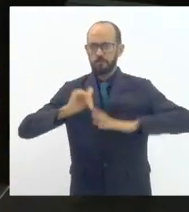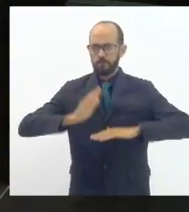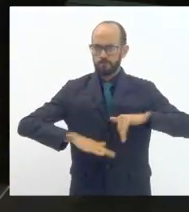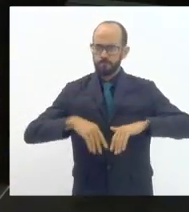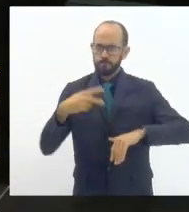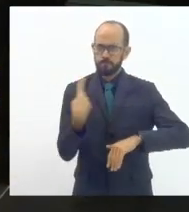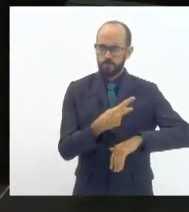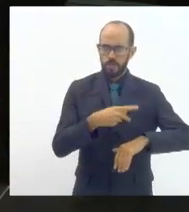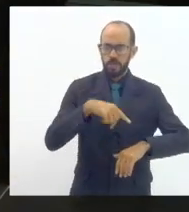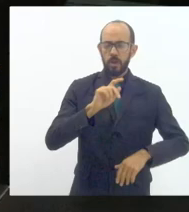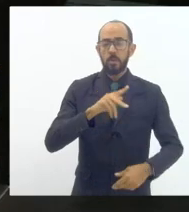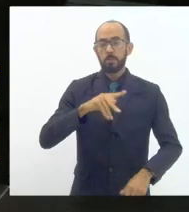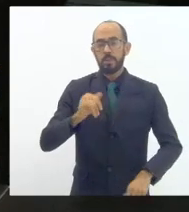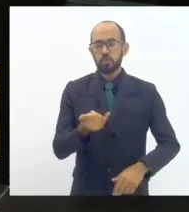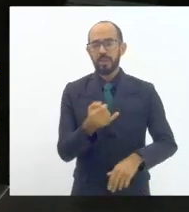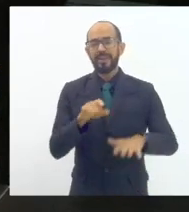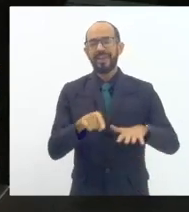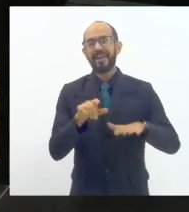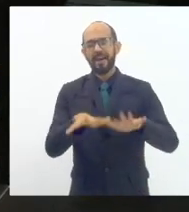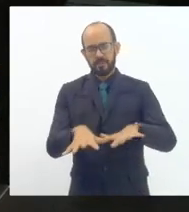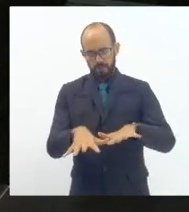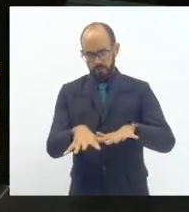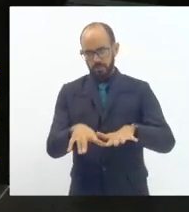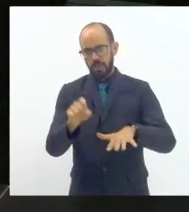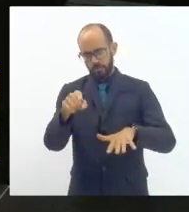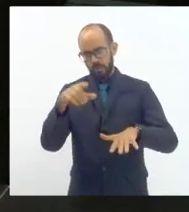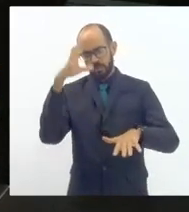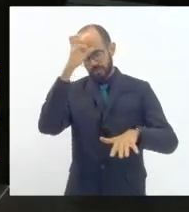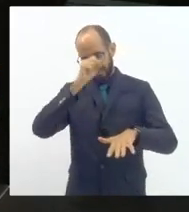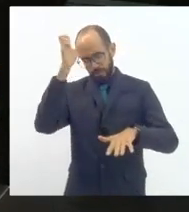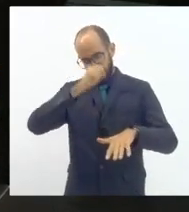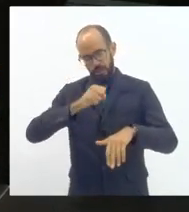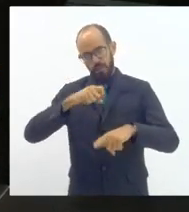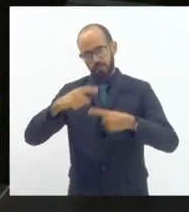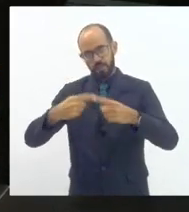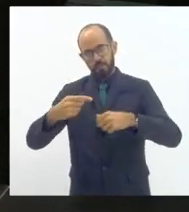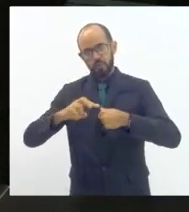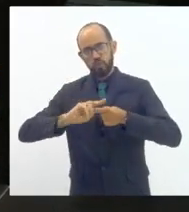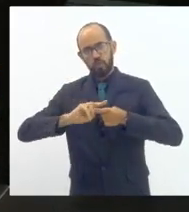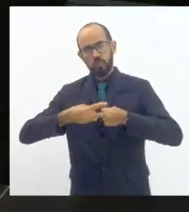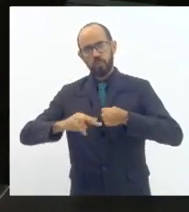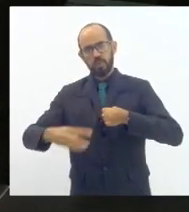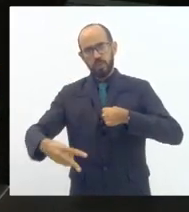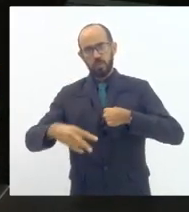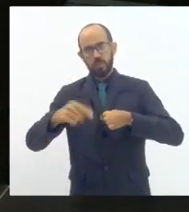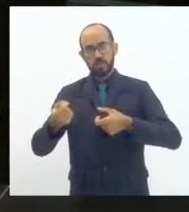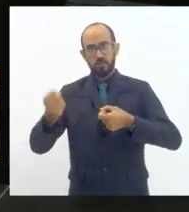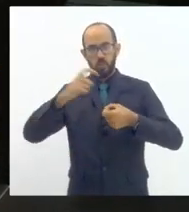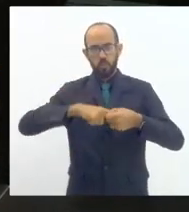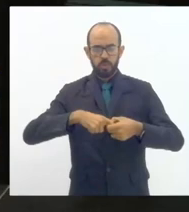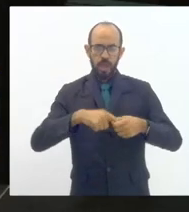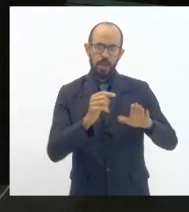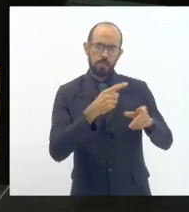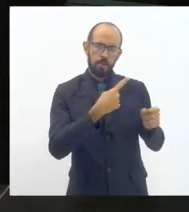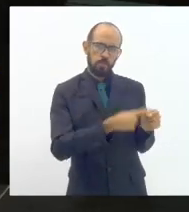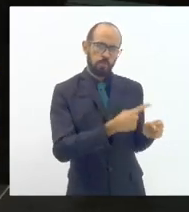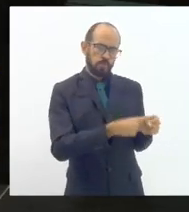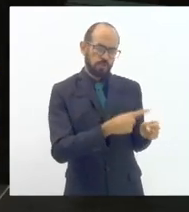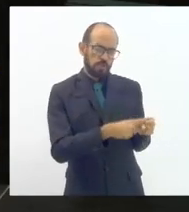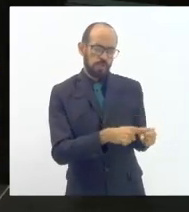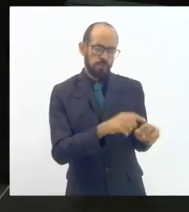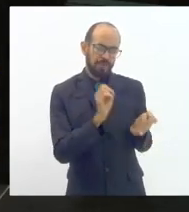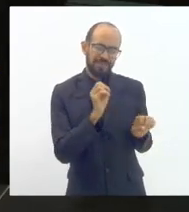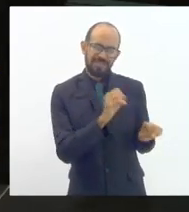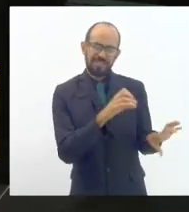PJ é isso na essência. Então, que vocês possam frutificar quando você voltar para os seus municípios, para que a gente possa ter as sementinhas